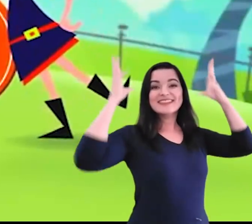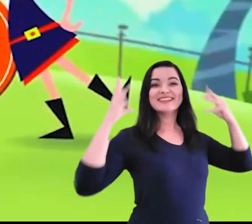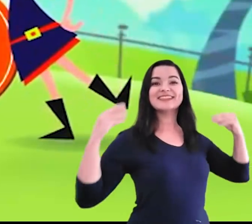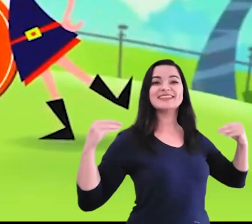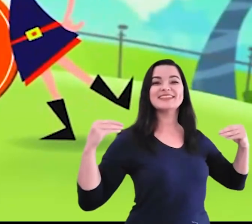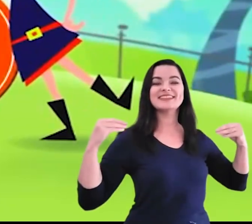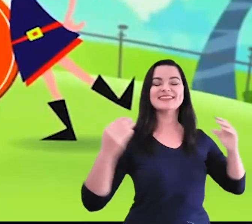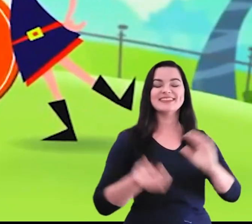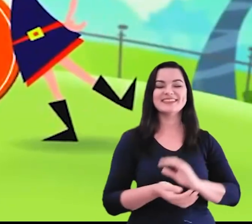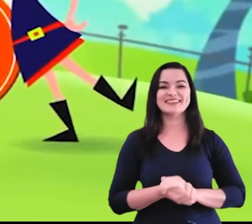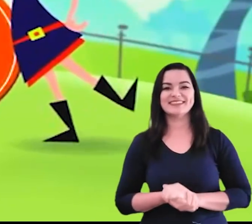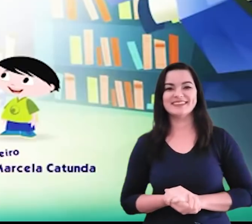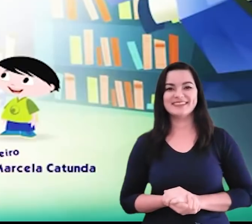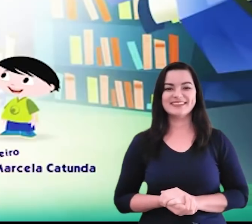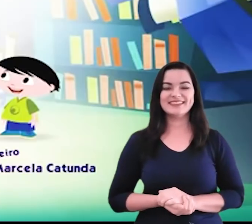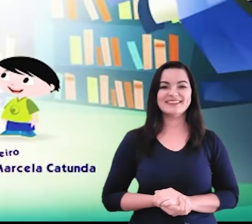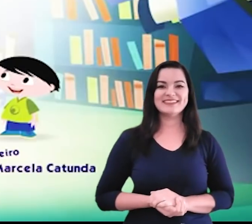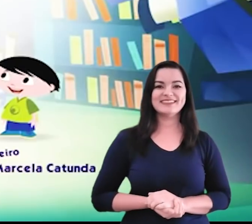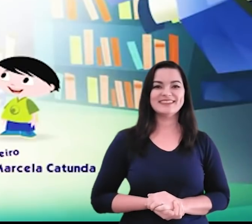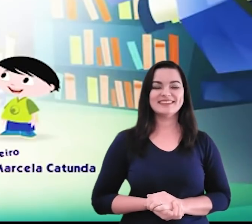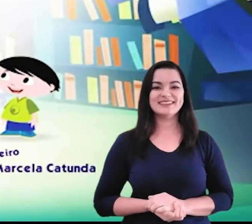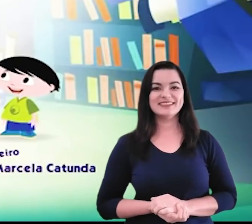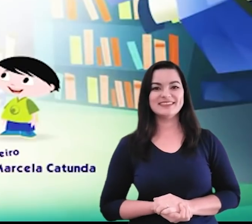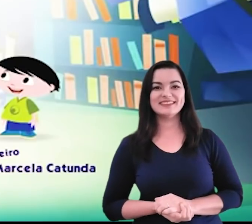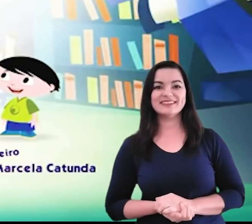Luna, Luna.